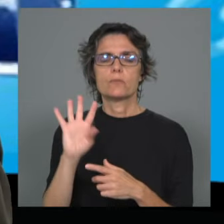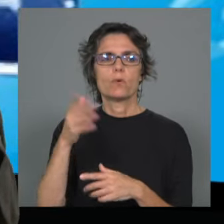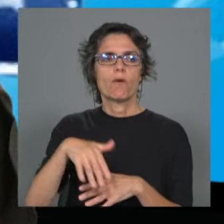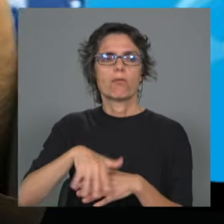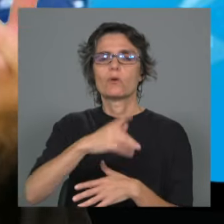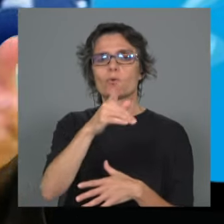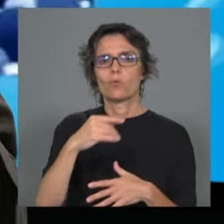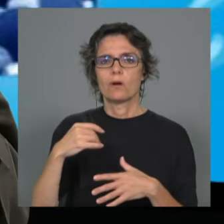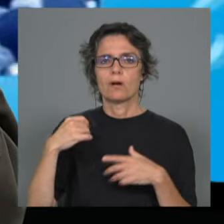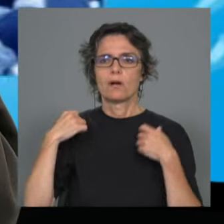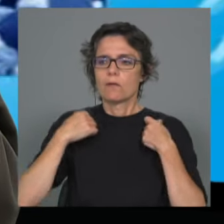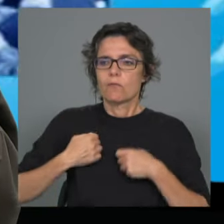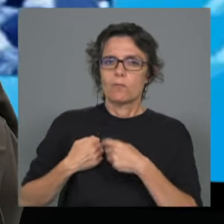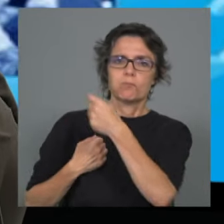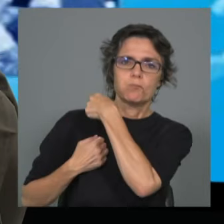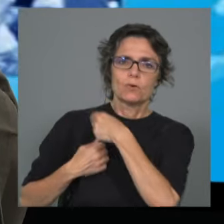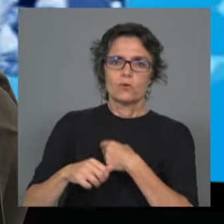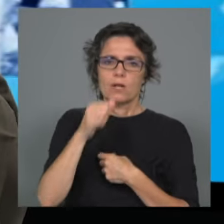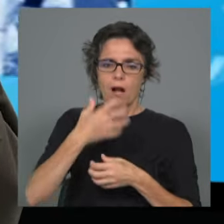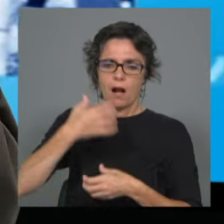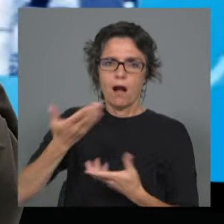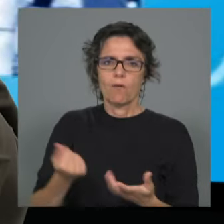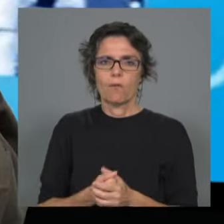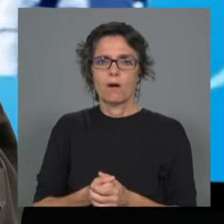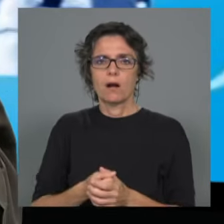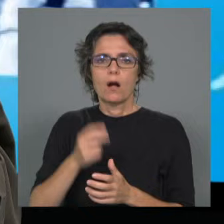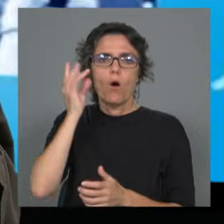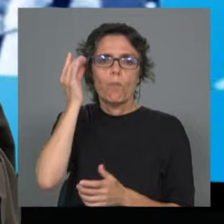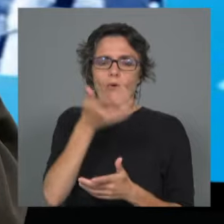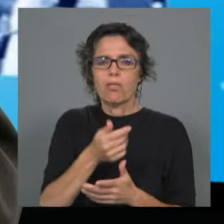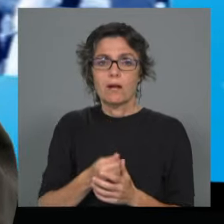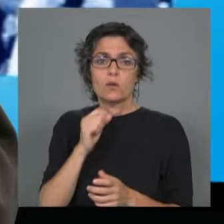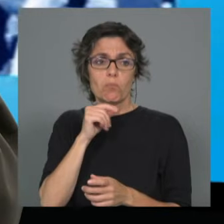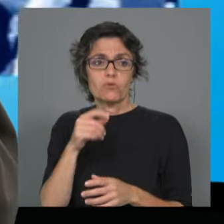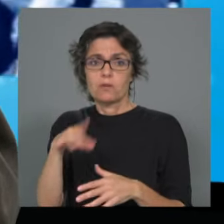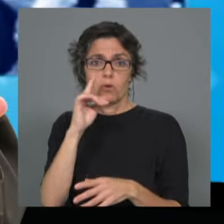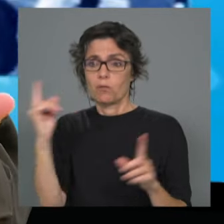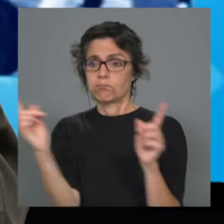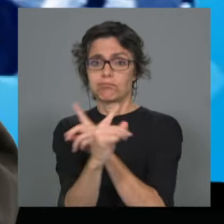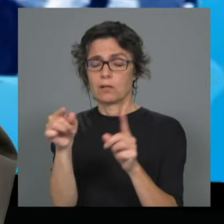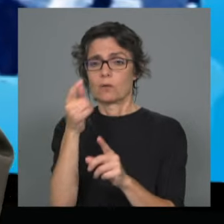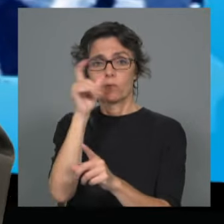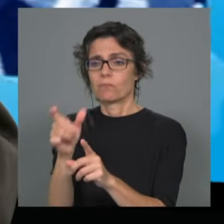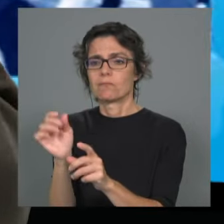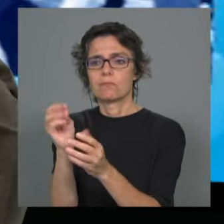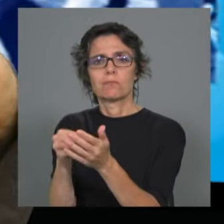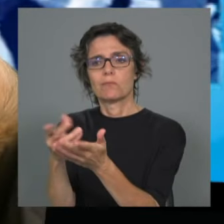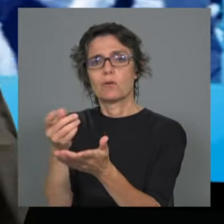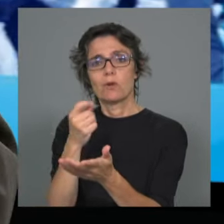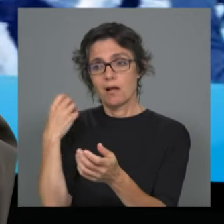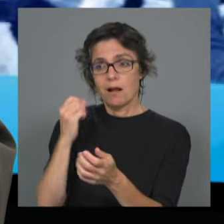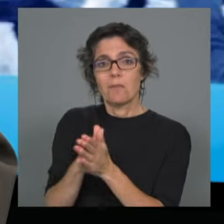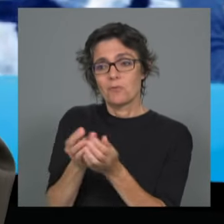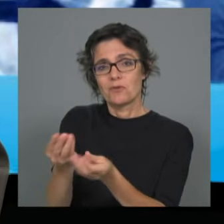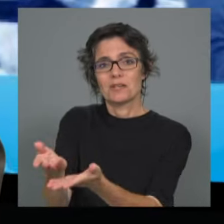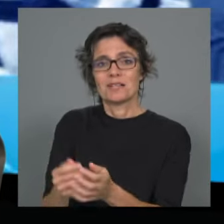bolacha, um pacote de bolachas, porque se calhar a qualquer momento pode aparecer um pobre que precisa daquela atenção. Até às vezes é engraçado